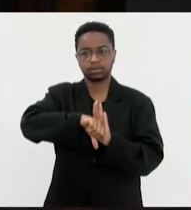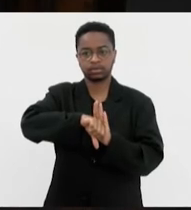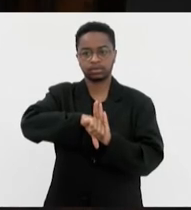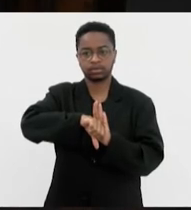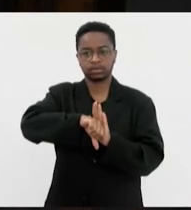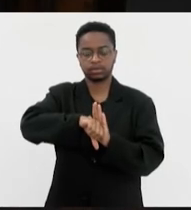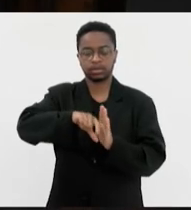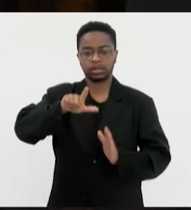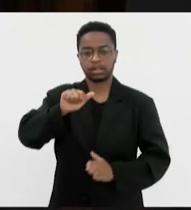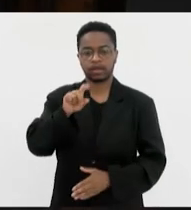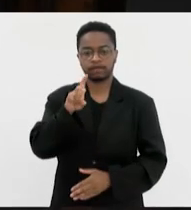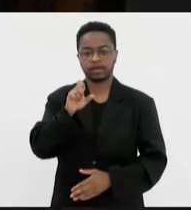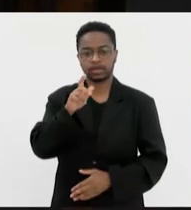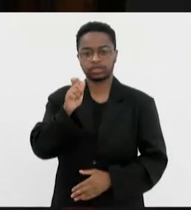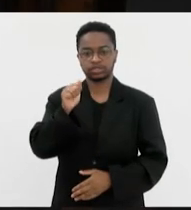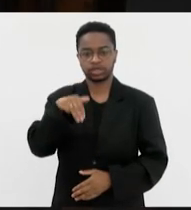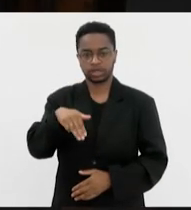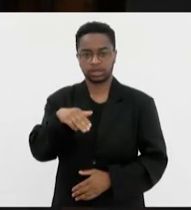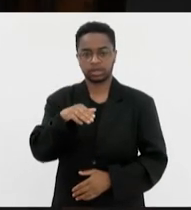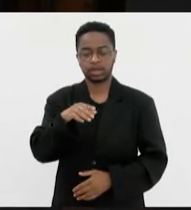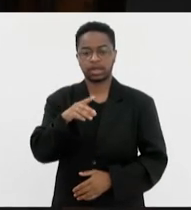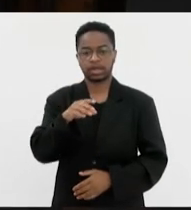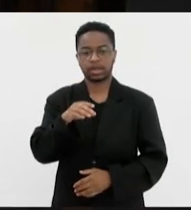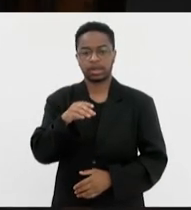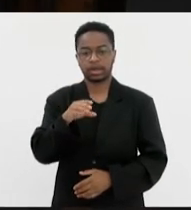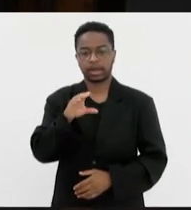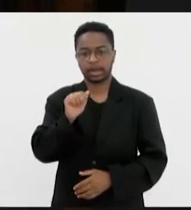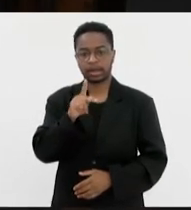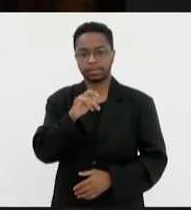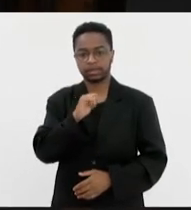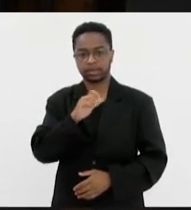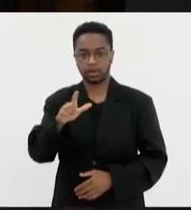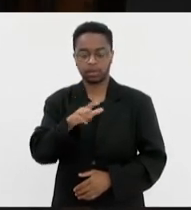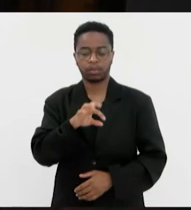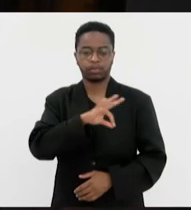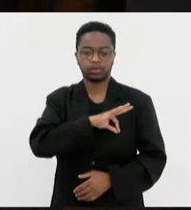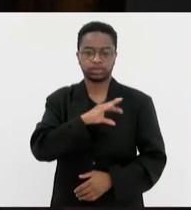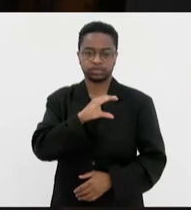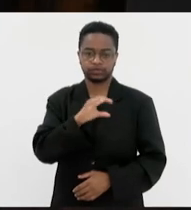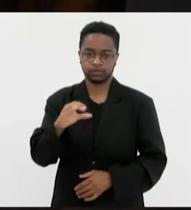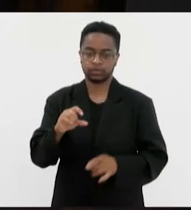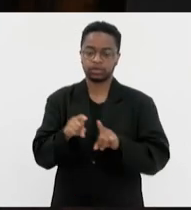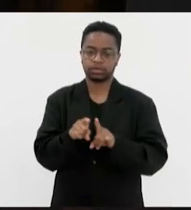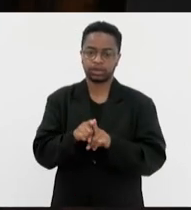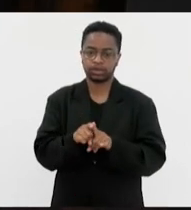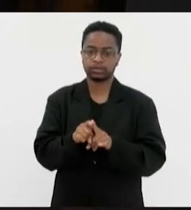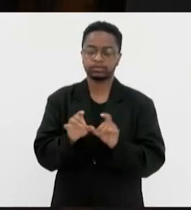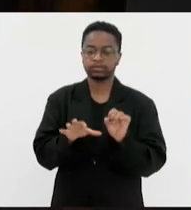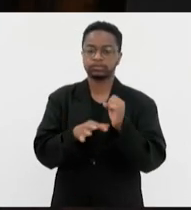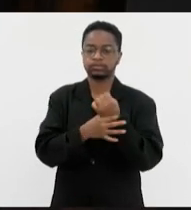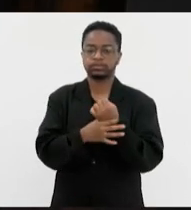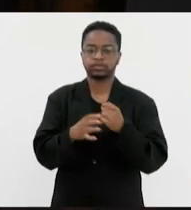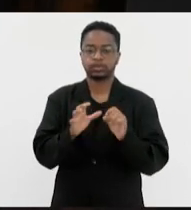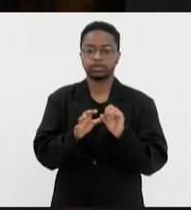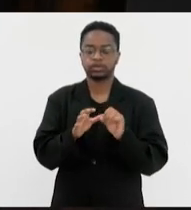de capital para a Polícia Civil e para o Fundo Estadual de Segurança Pública do Estado do Rio de